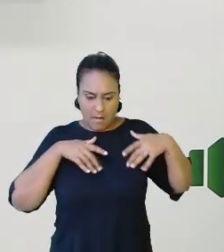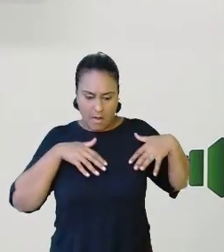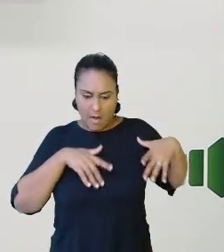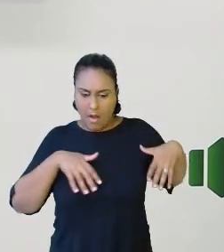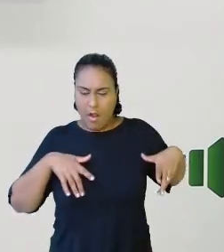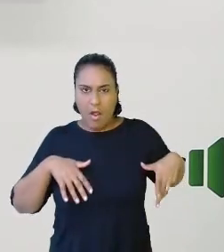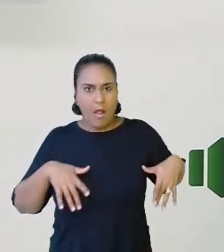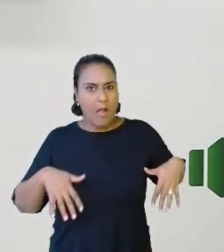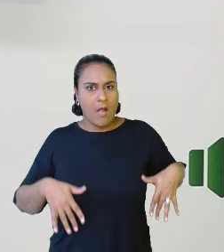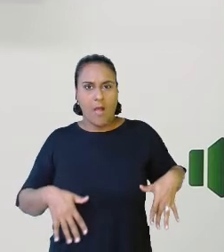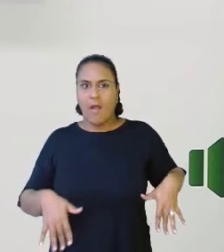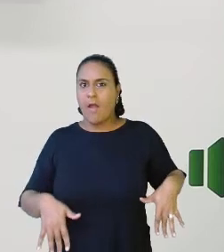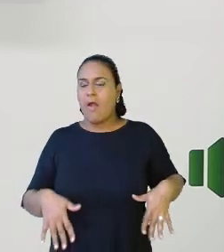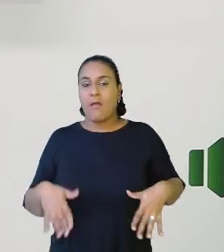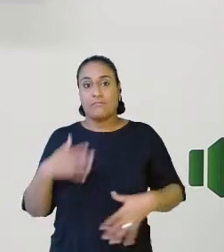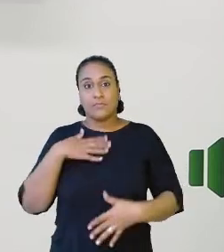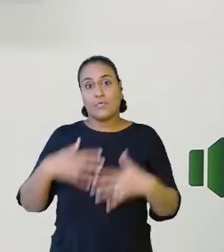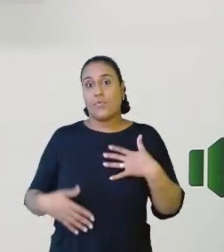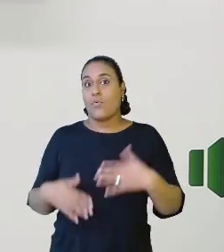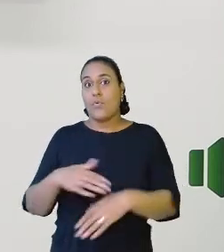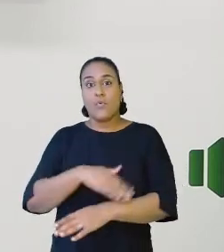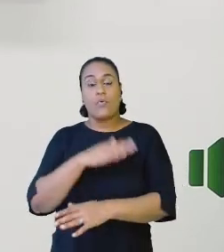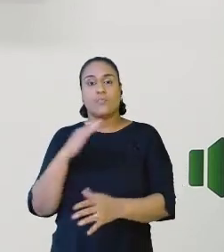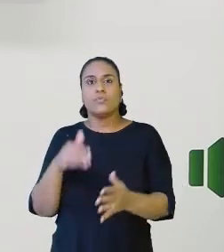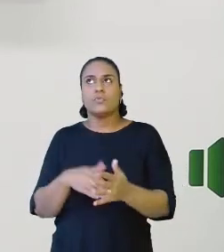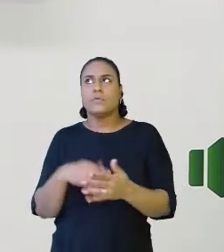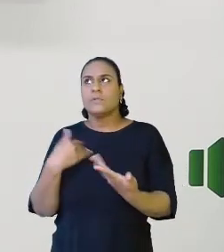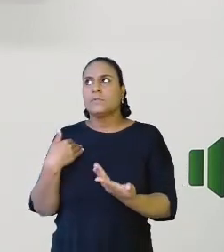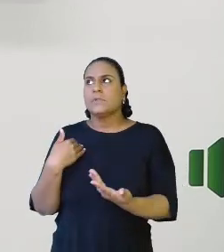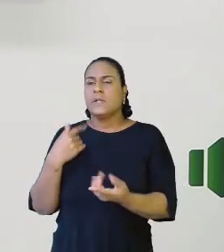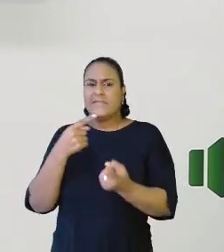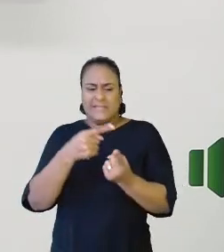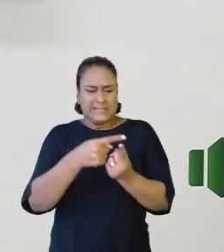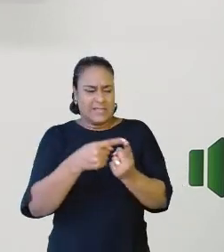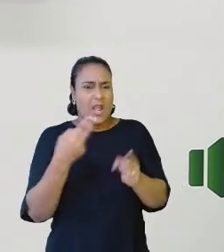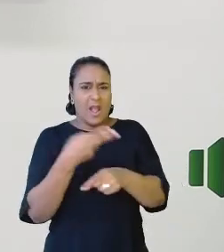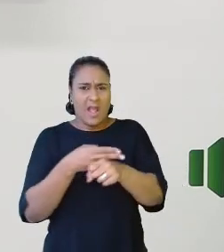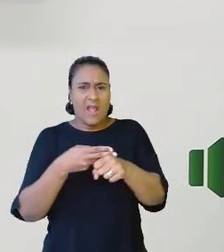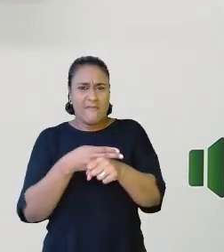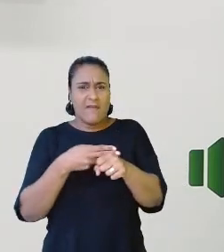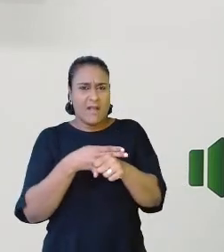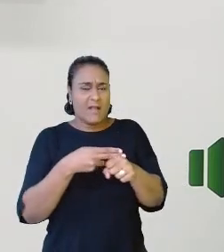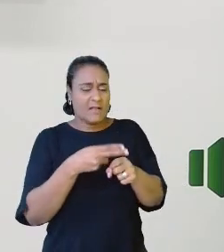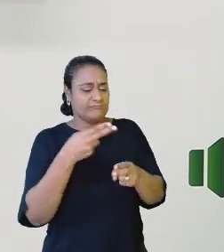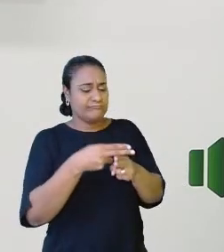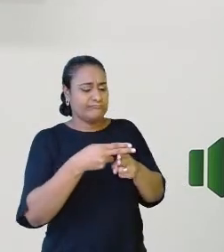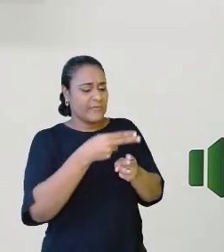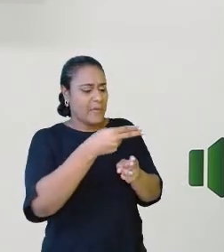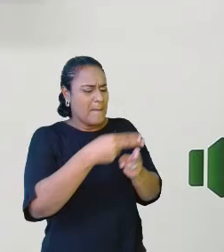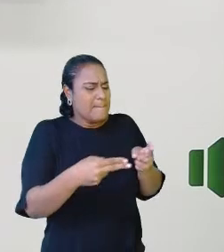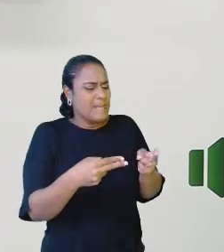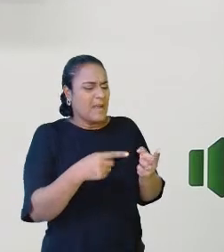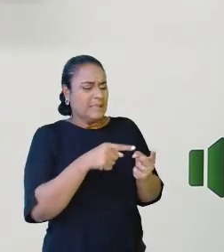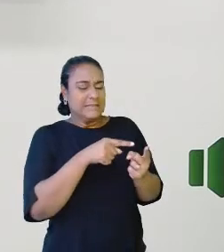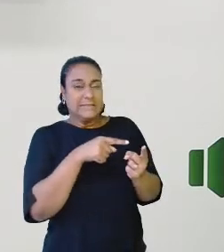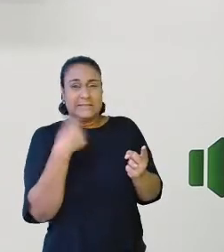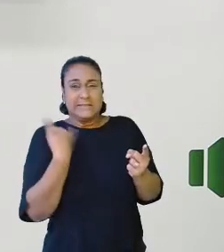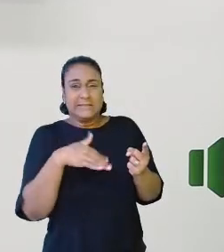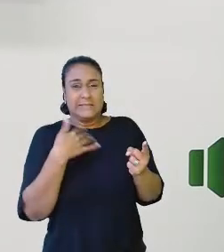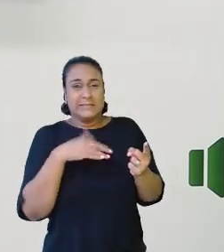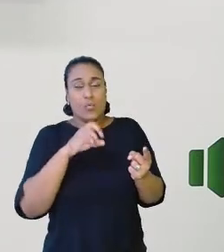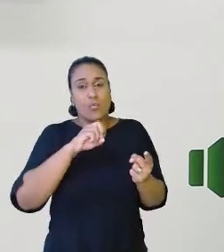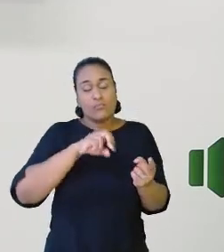nosso corpo. Então, não é por menos que quando a gente se fere, se você levar um cortezinho no dedo, na mão, quando você cai, arranha